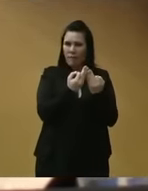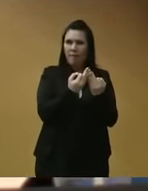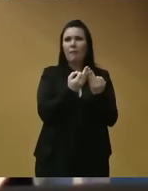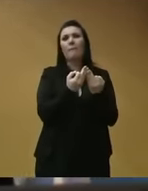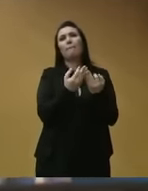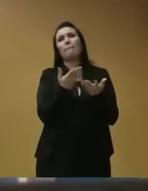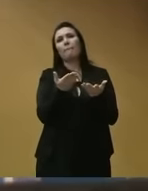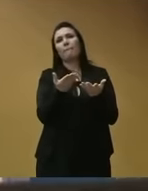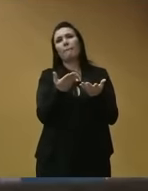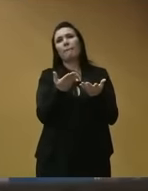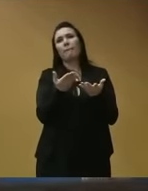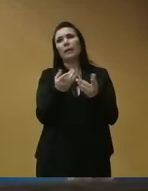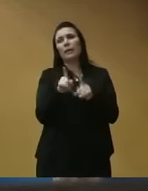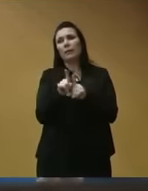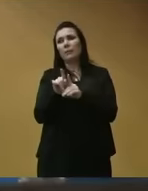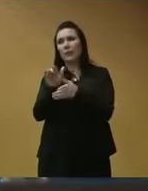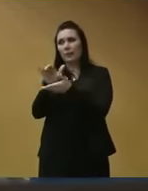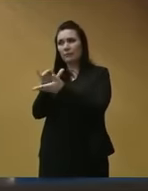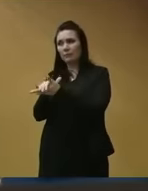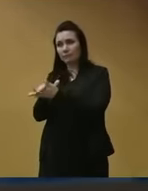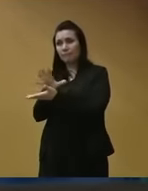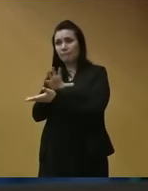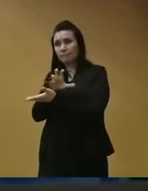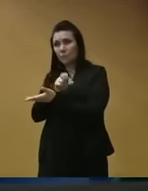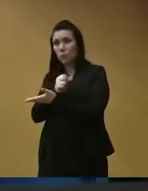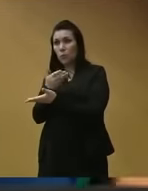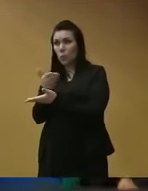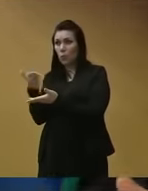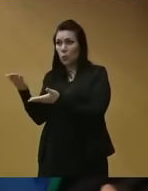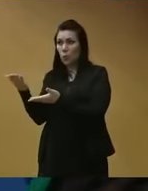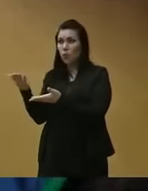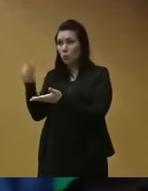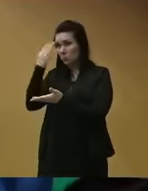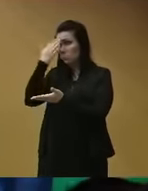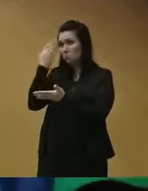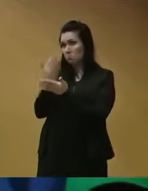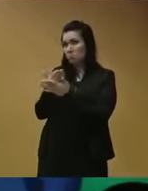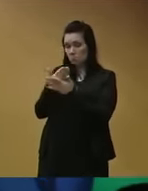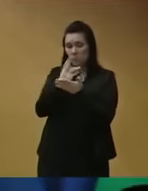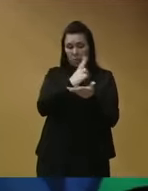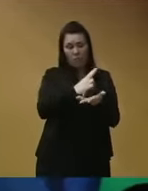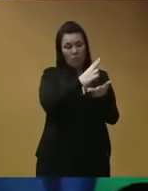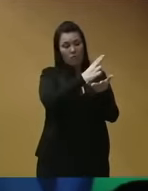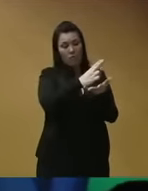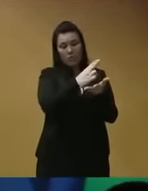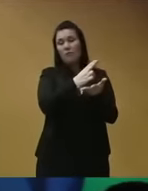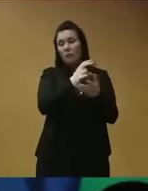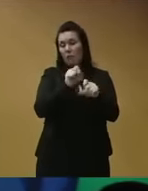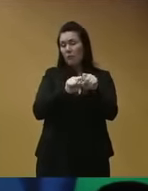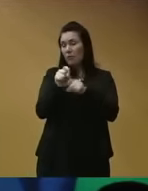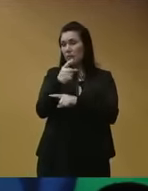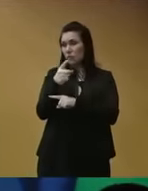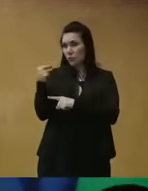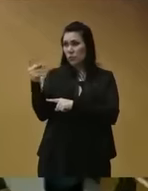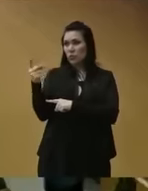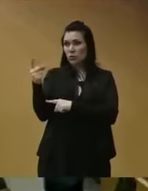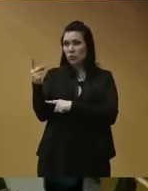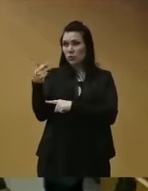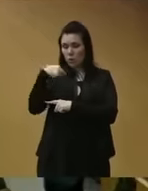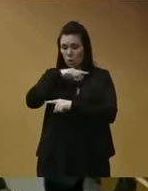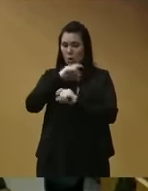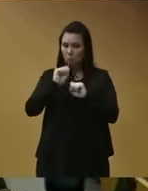aos amores de vocês que confiaram à nossa universidade, à formação de vocês. Nós demos o nosso